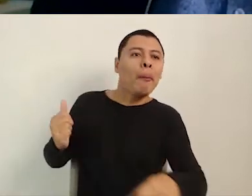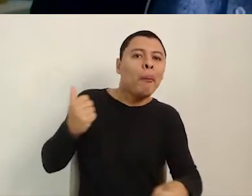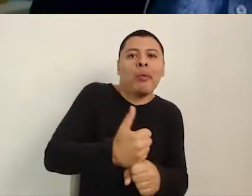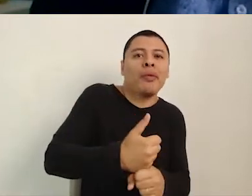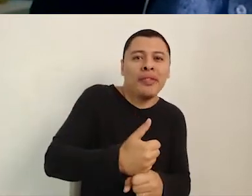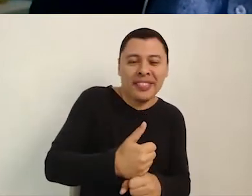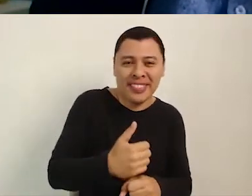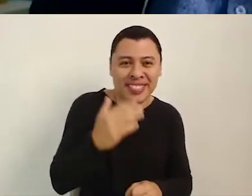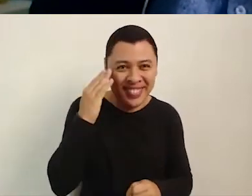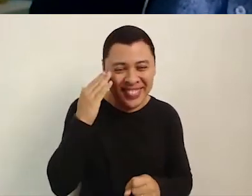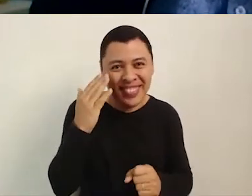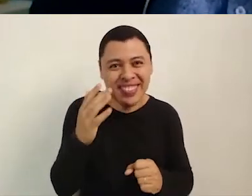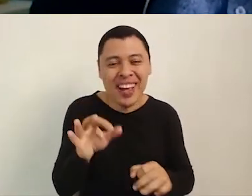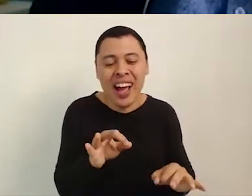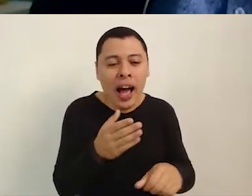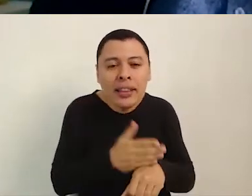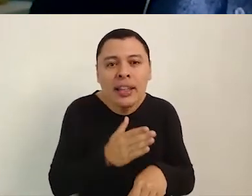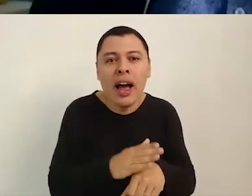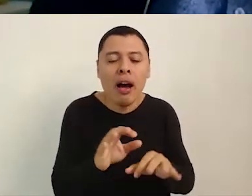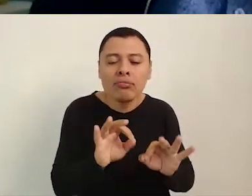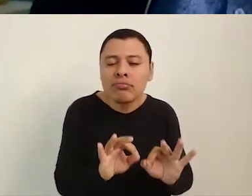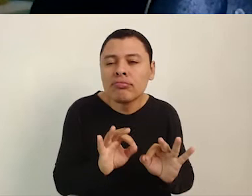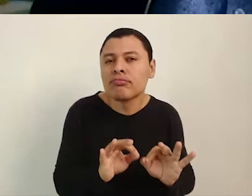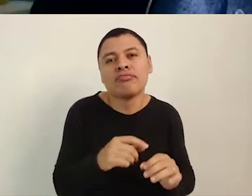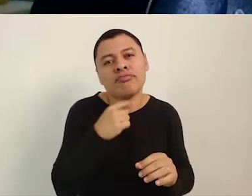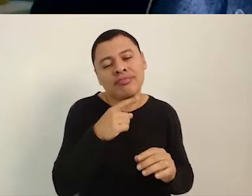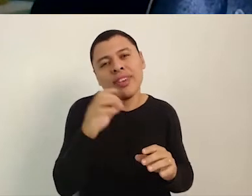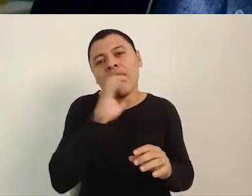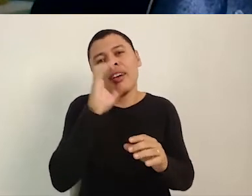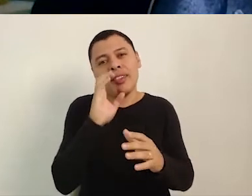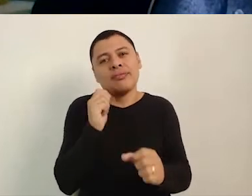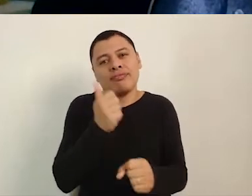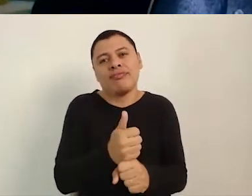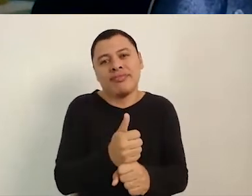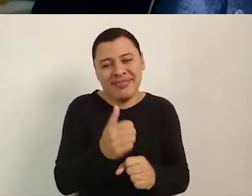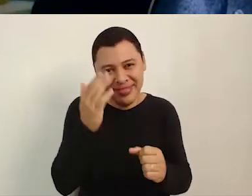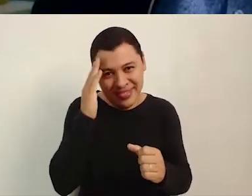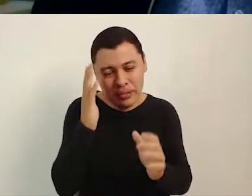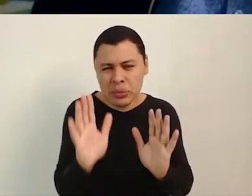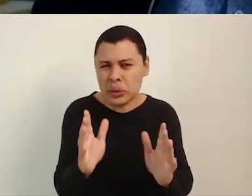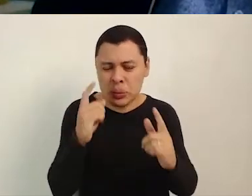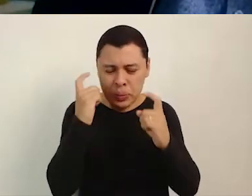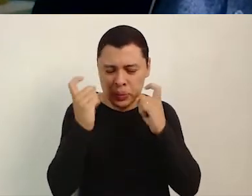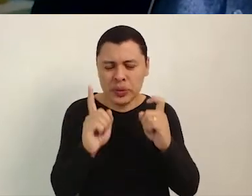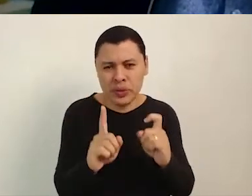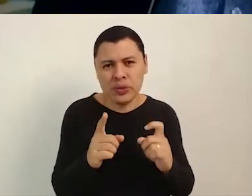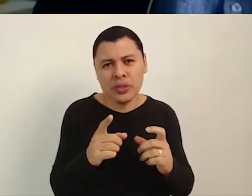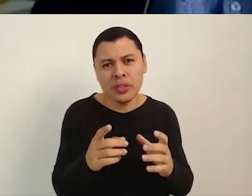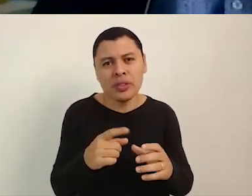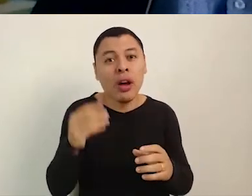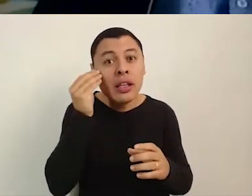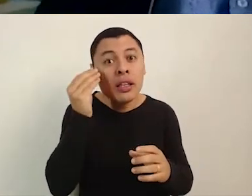vezes, e acabou sendo sem emergência aí da gente apresentar. Mas tá tranquilo, por isso que a gente não testou, tá,